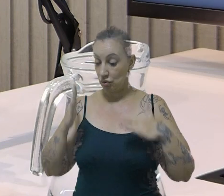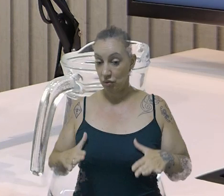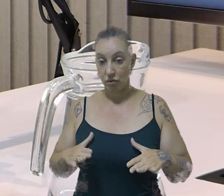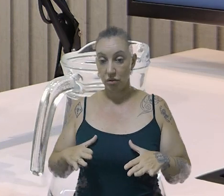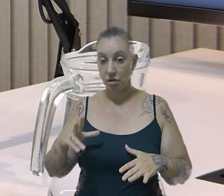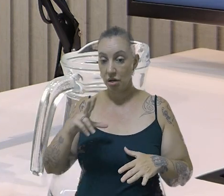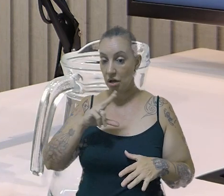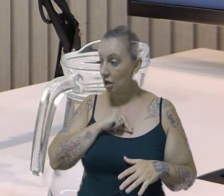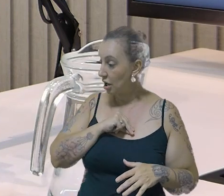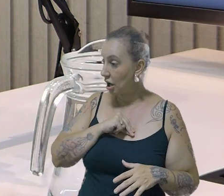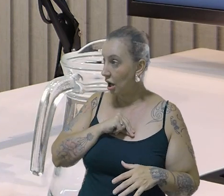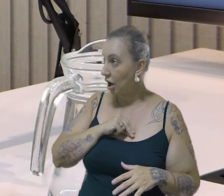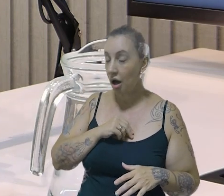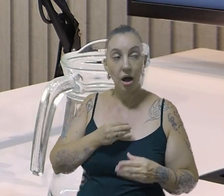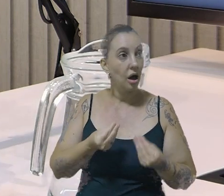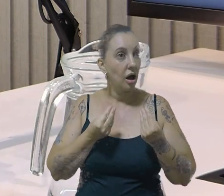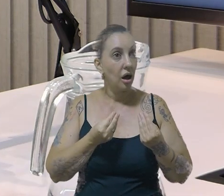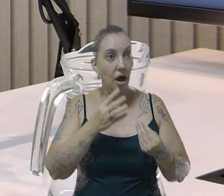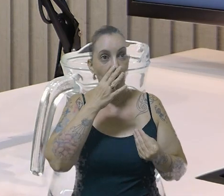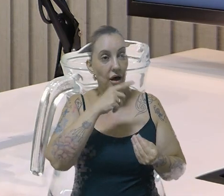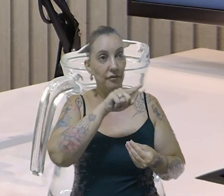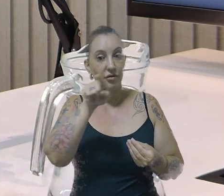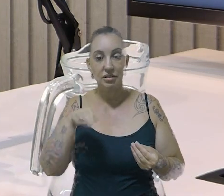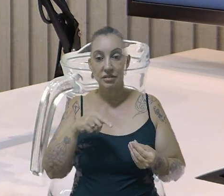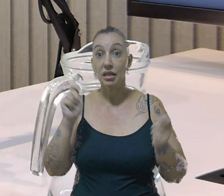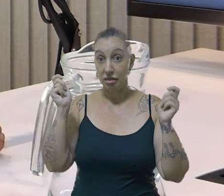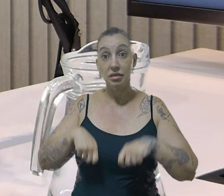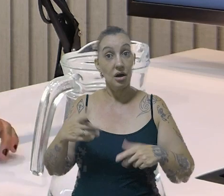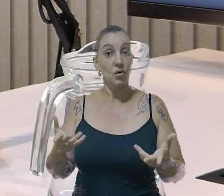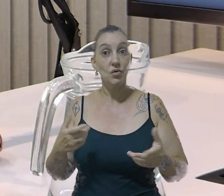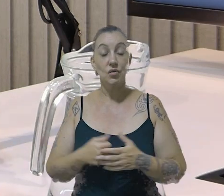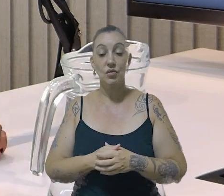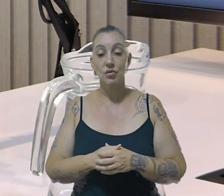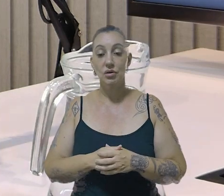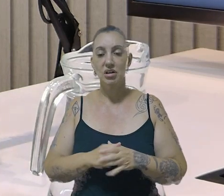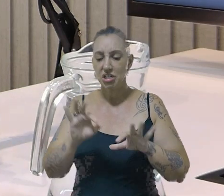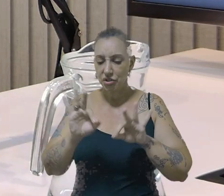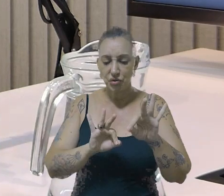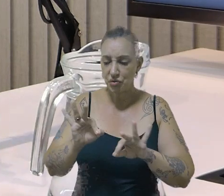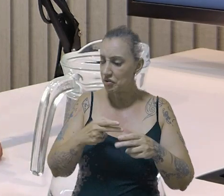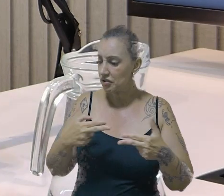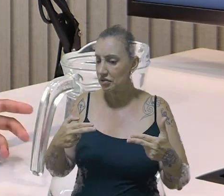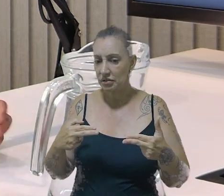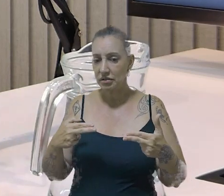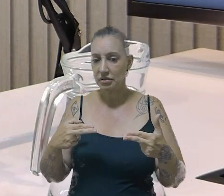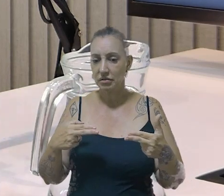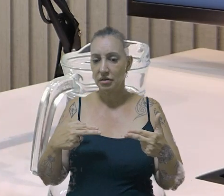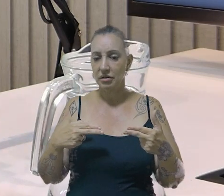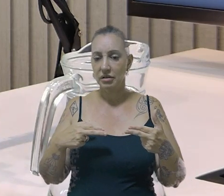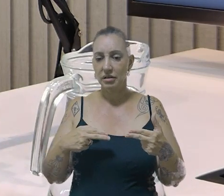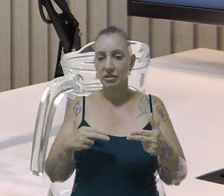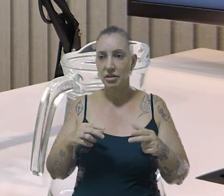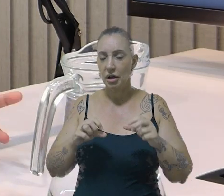Gente que loucura vocês assim e deu super certo eram um ajustes não eram uns ajustes de de